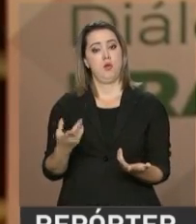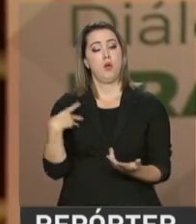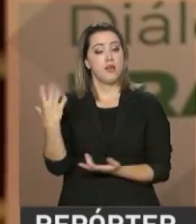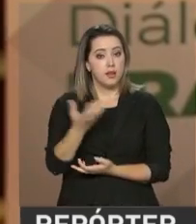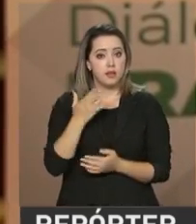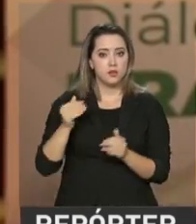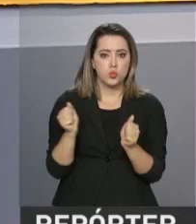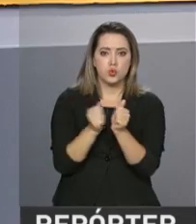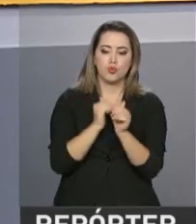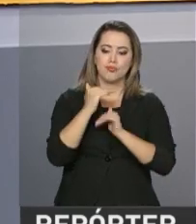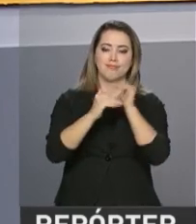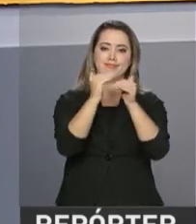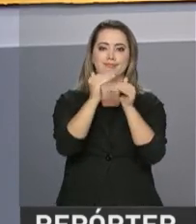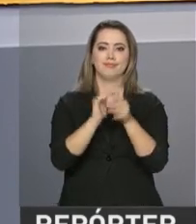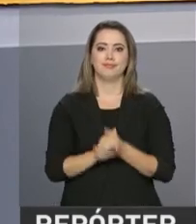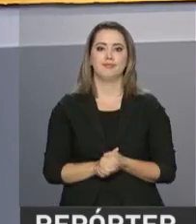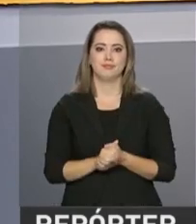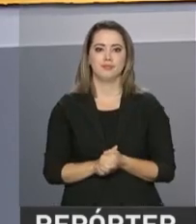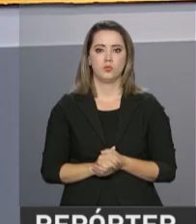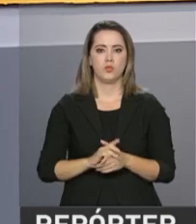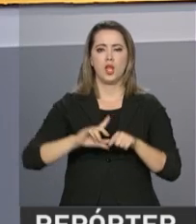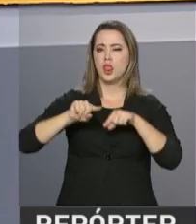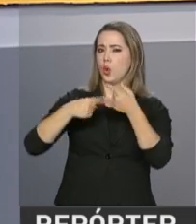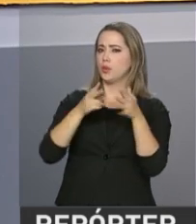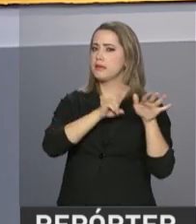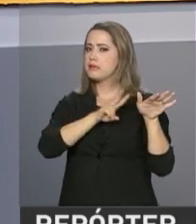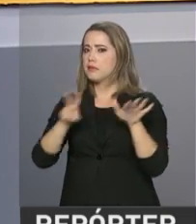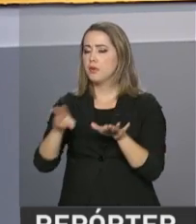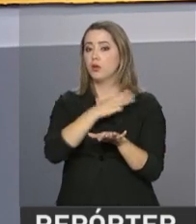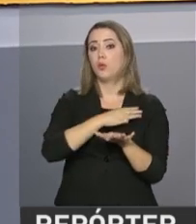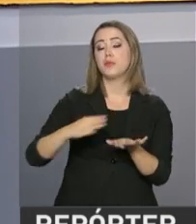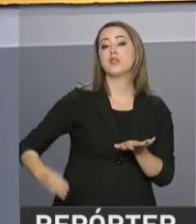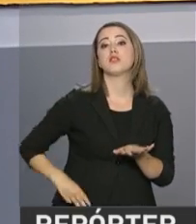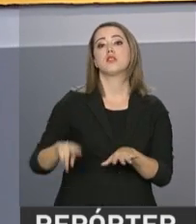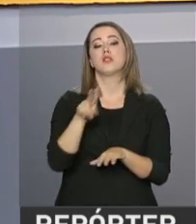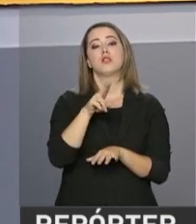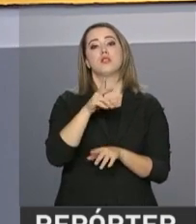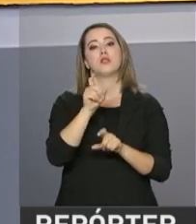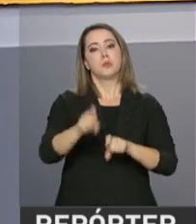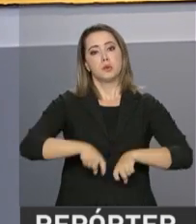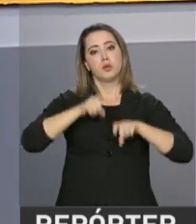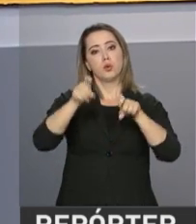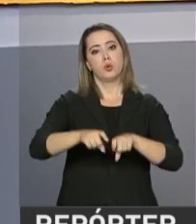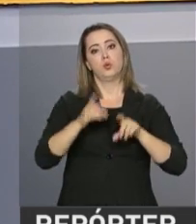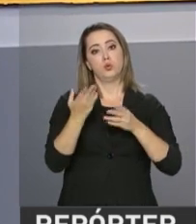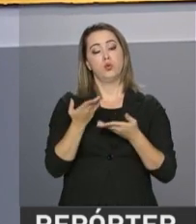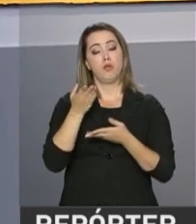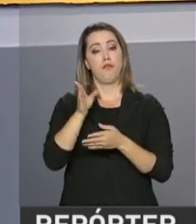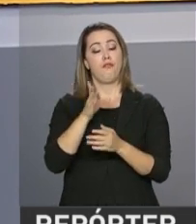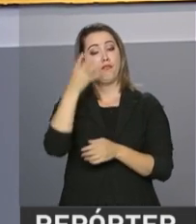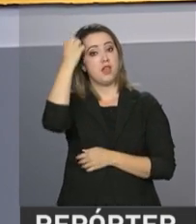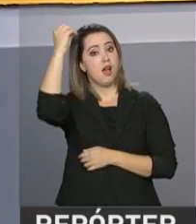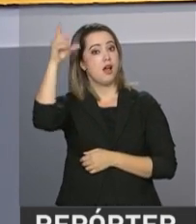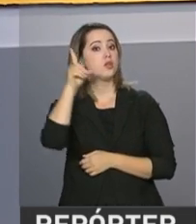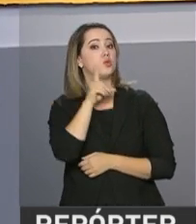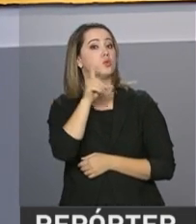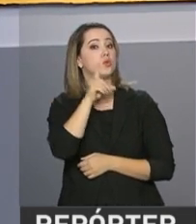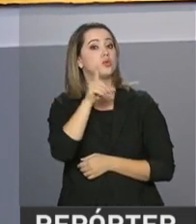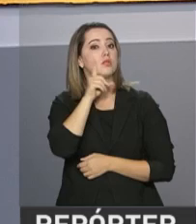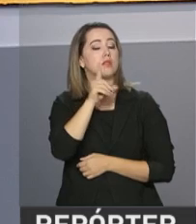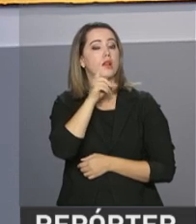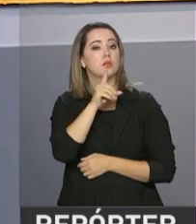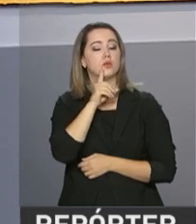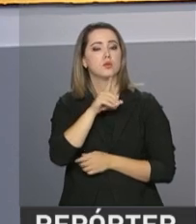queremos crescer junto. E na próxima semana, o ministro da Agricultura, Blairo Maggi, vai aos Estados Unidos para tratar